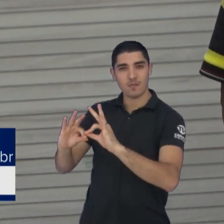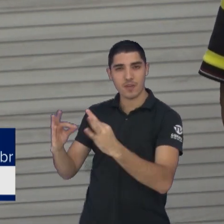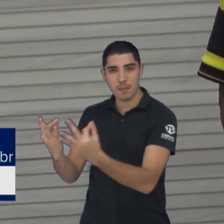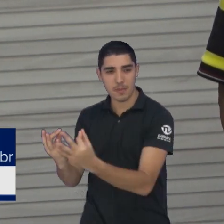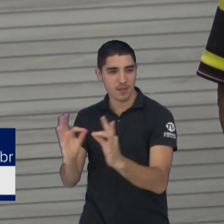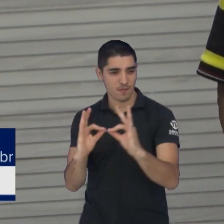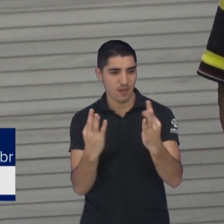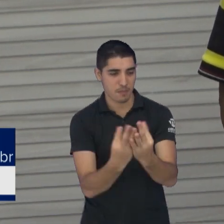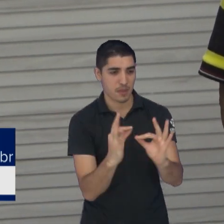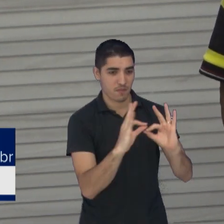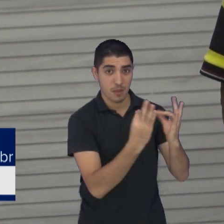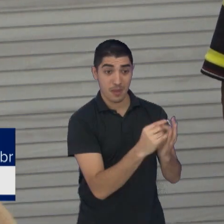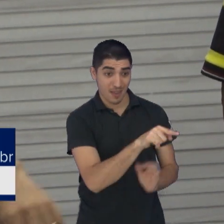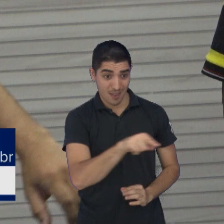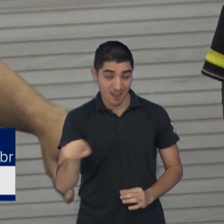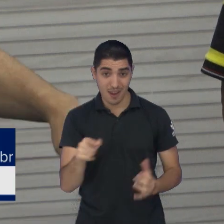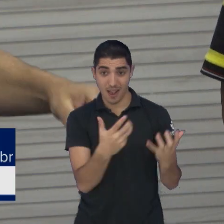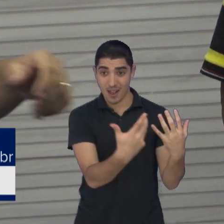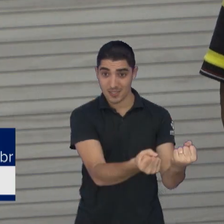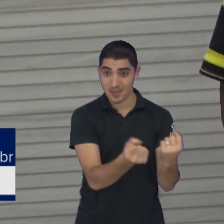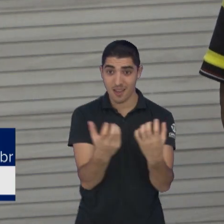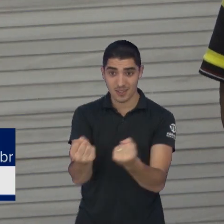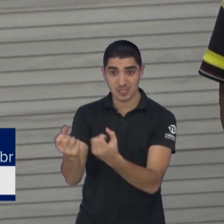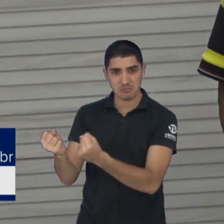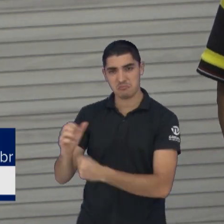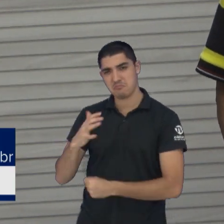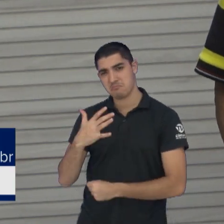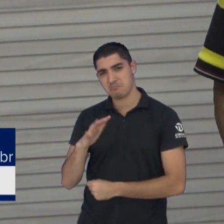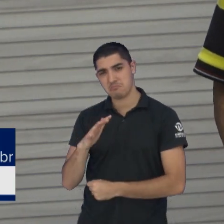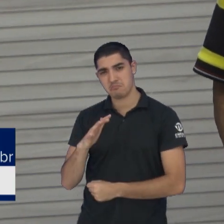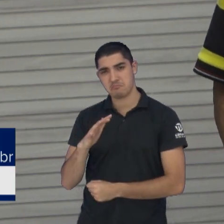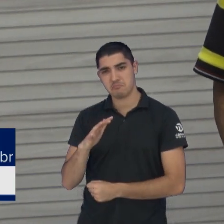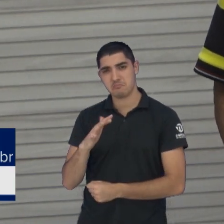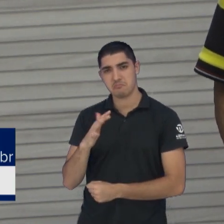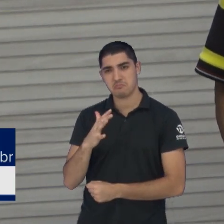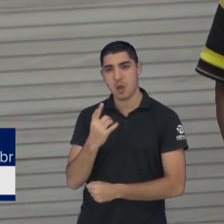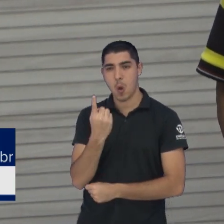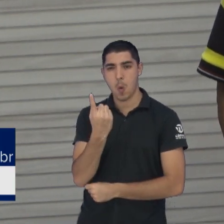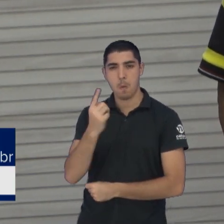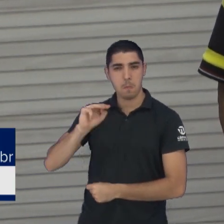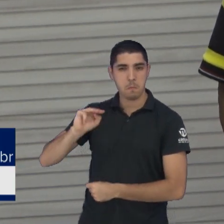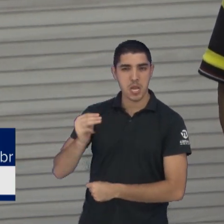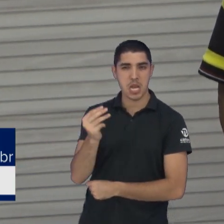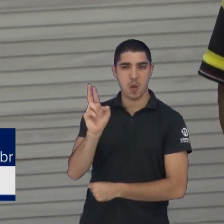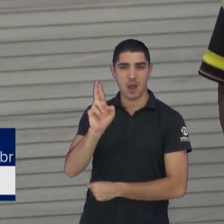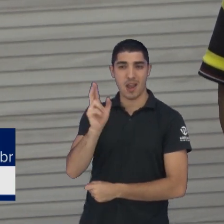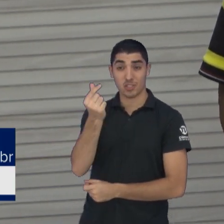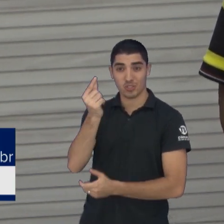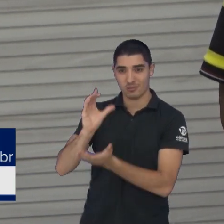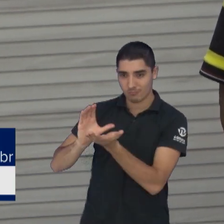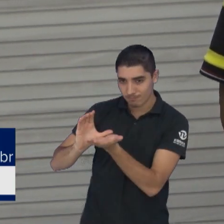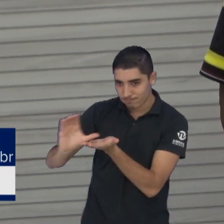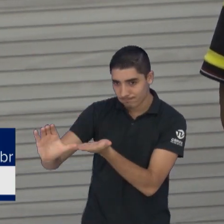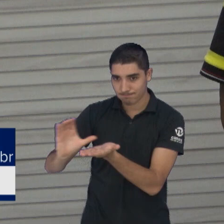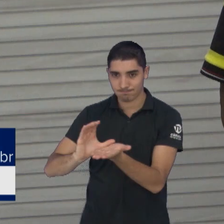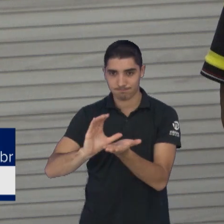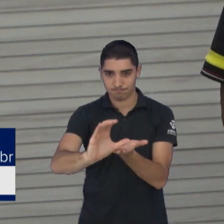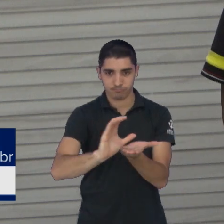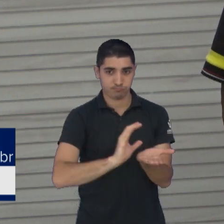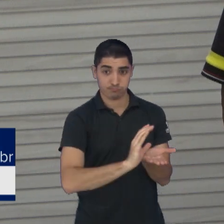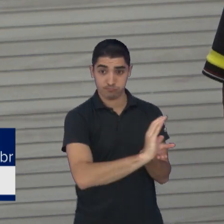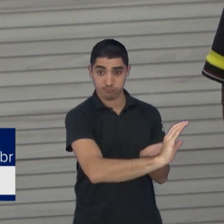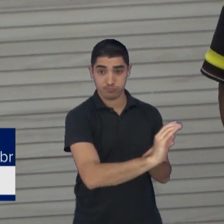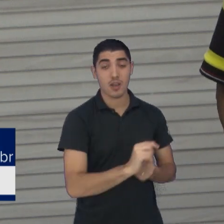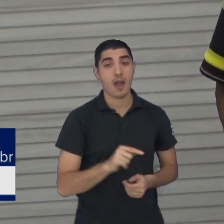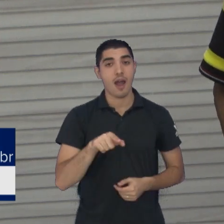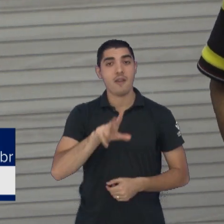valor a ser pago, e a gente está falando em aproximadamente de R$1 milhão, aí vai ter essa rua